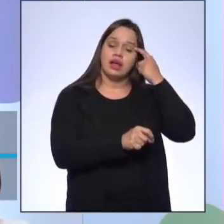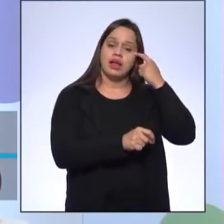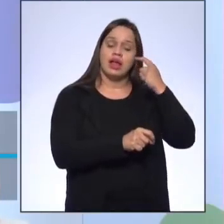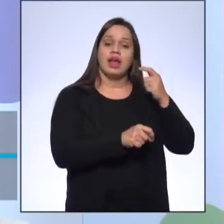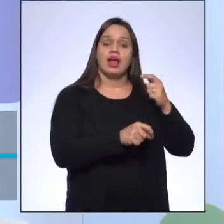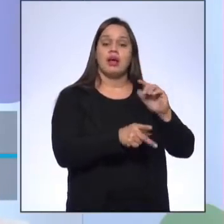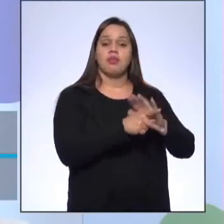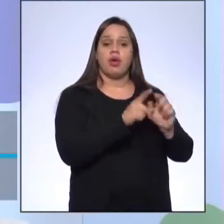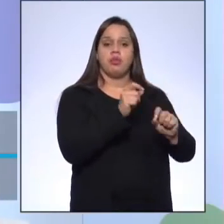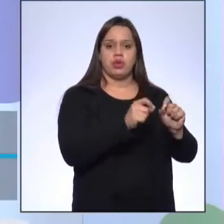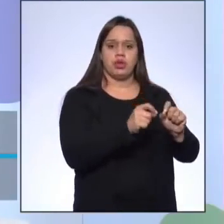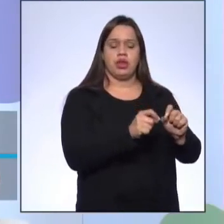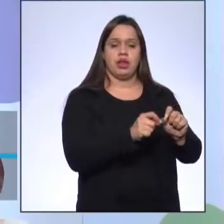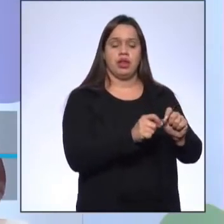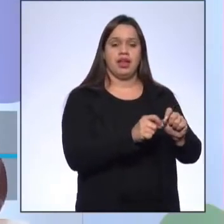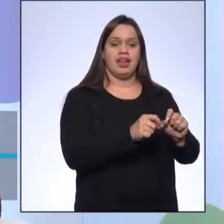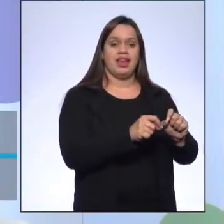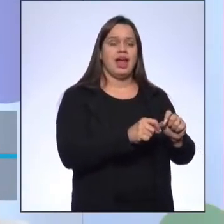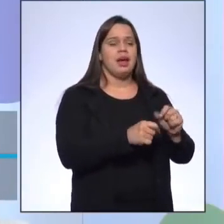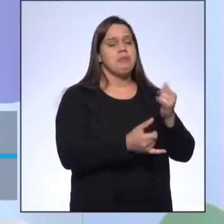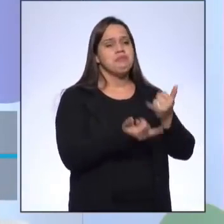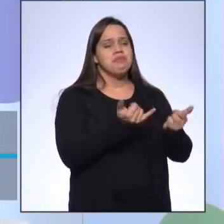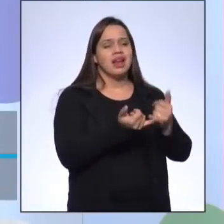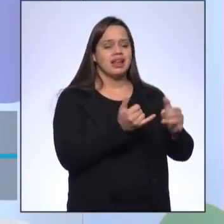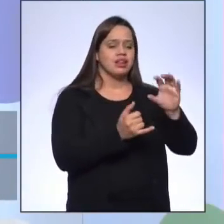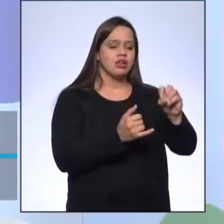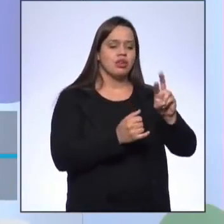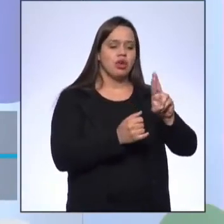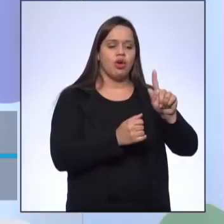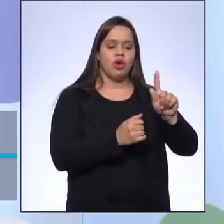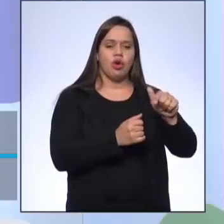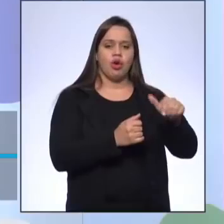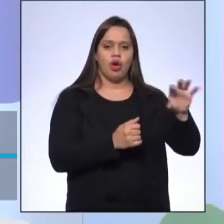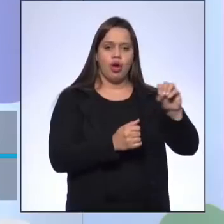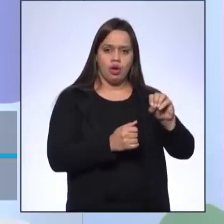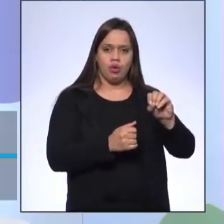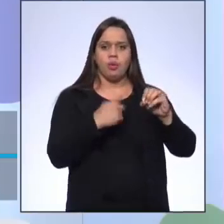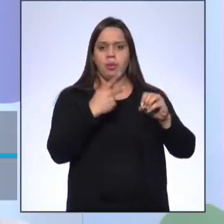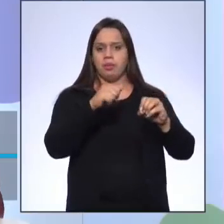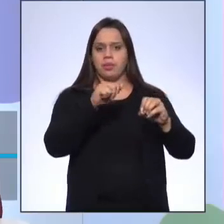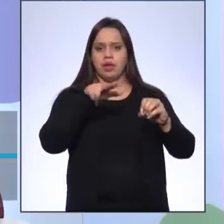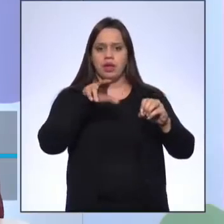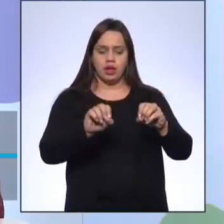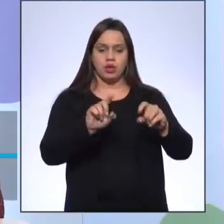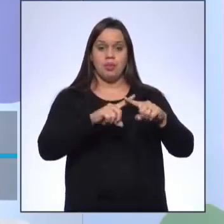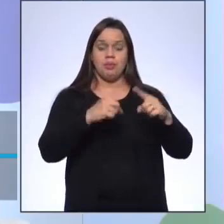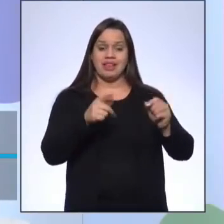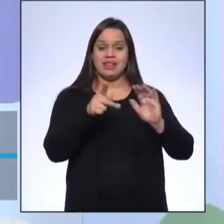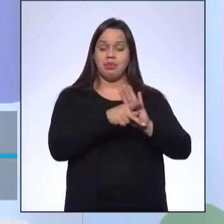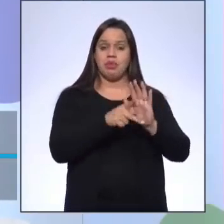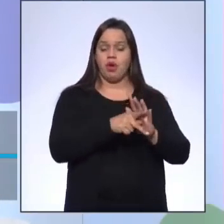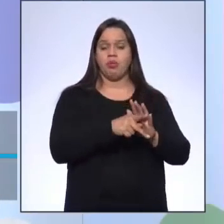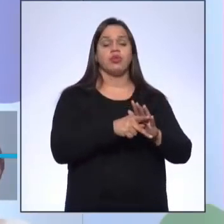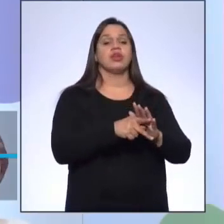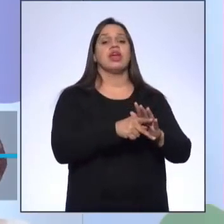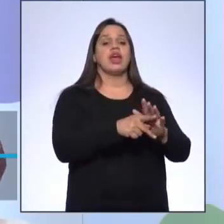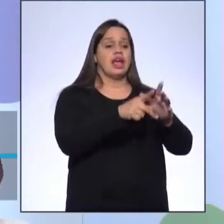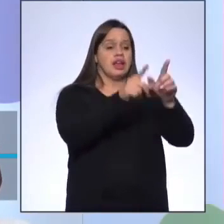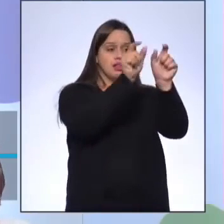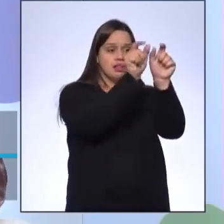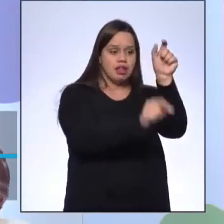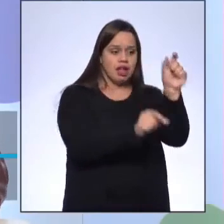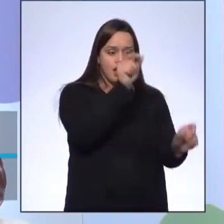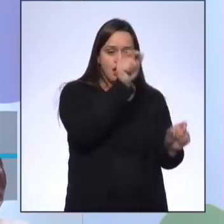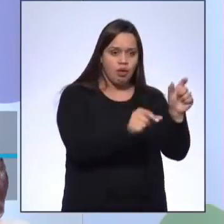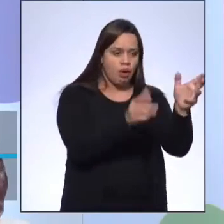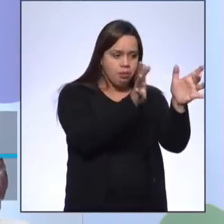que a diferença é justamente a questão da sonoridade que ele produz, uma vez que ele é de corda plectrada e não percutida. O que, que é isso, né?